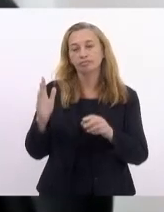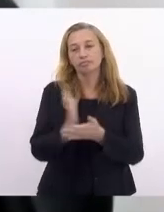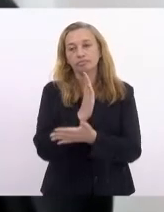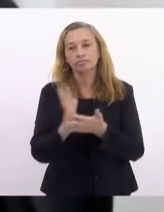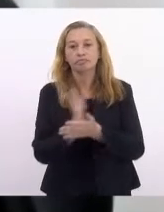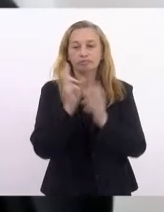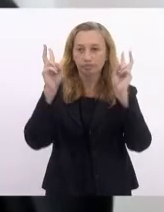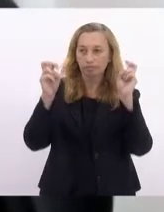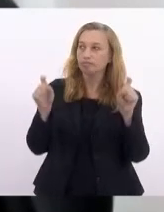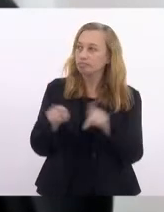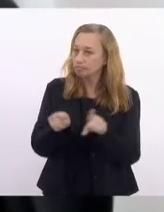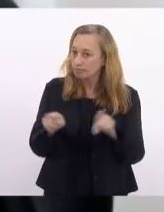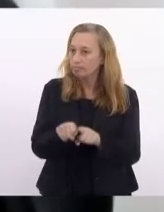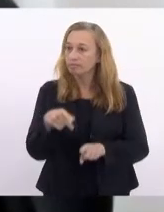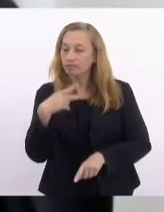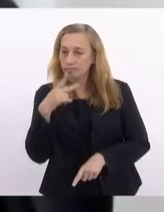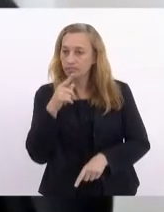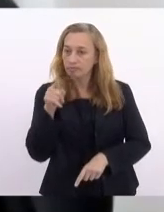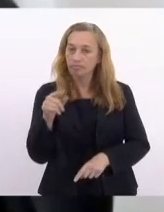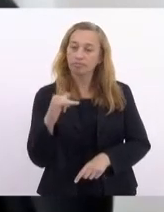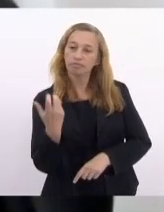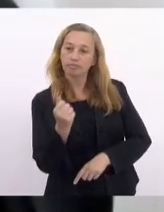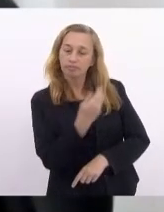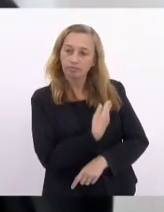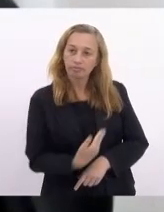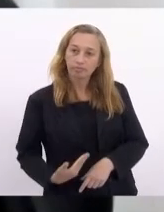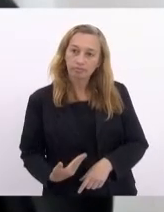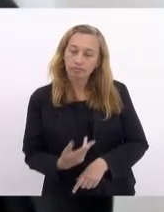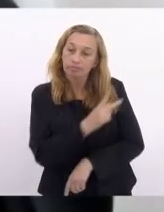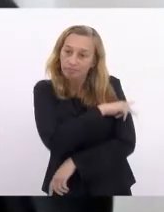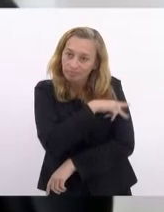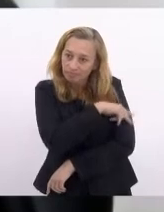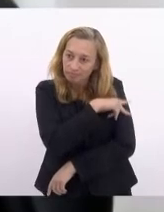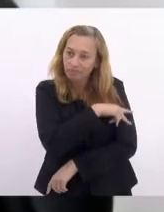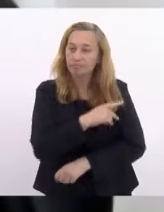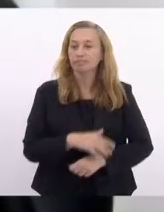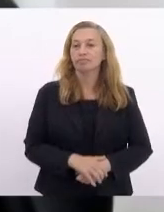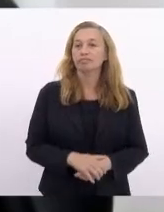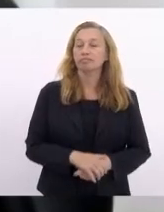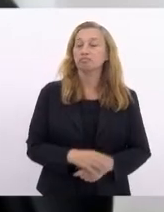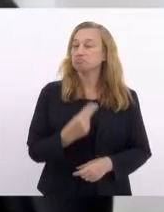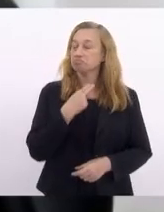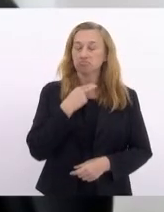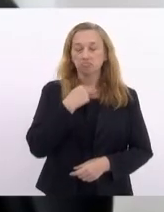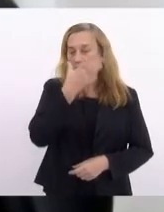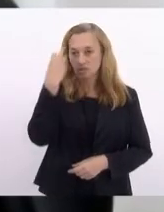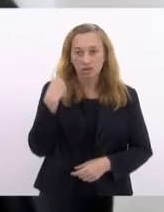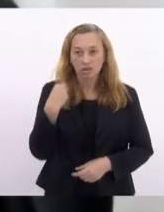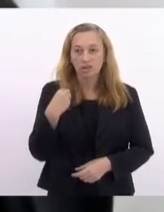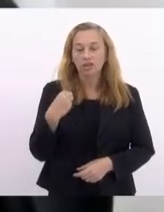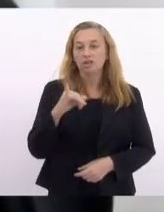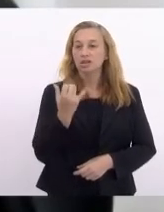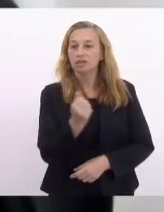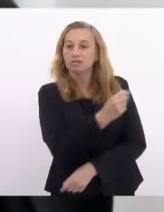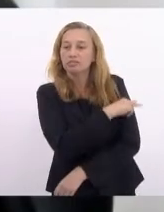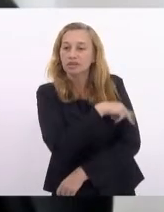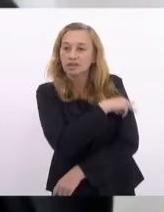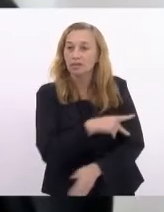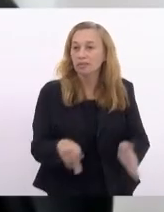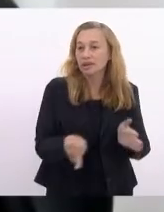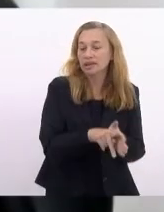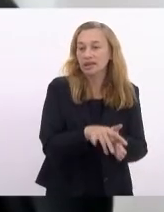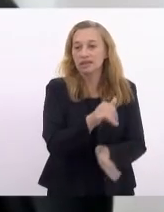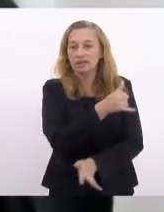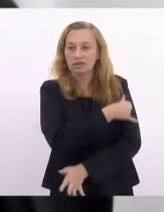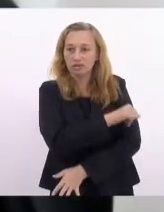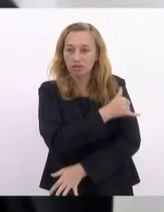também levarei essa demanda da ilha de Paquetá, que a gente não pode esquecer que Paquetá é Rio de Janeiro